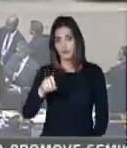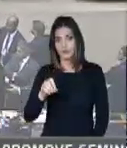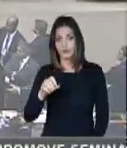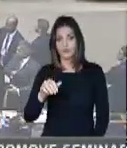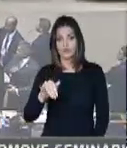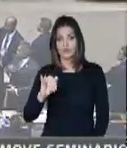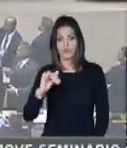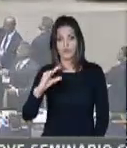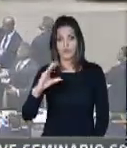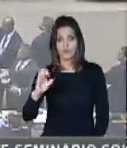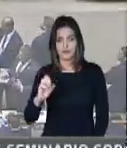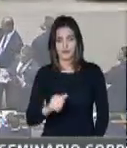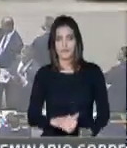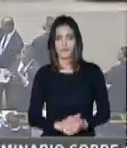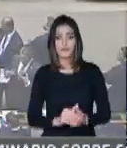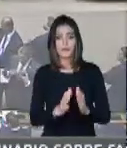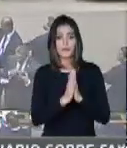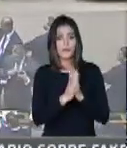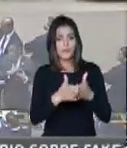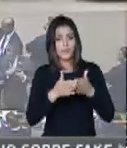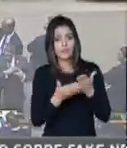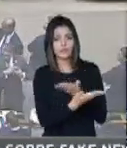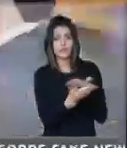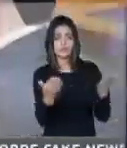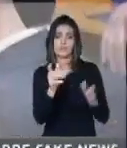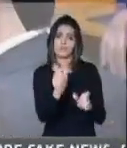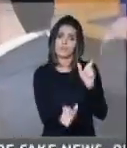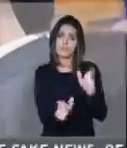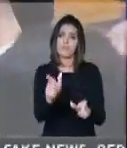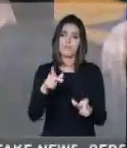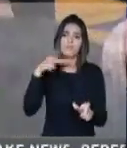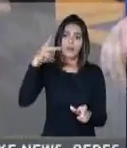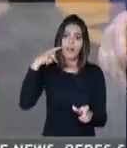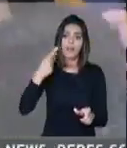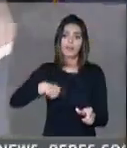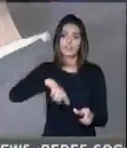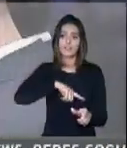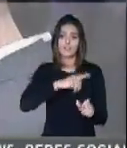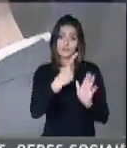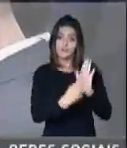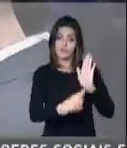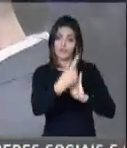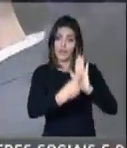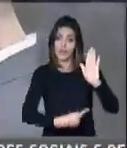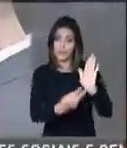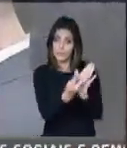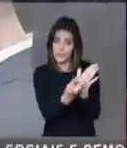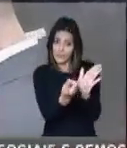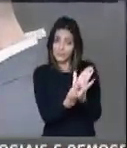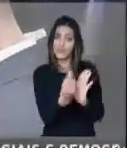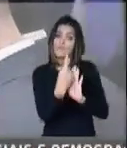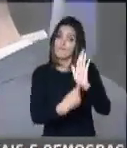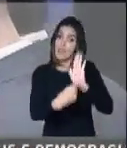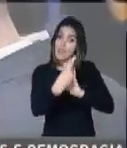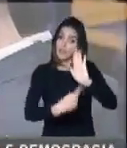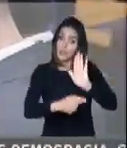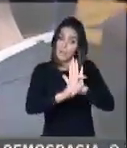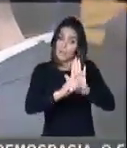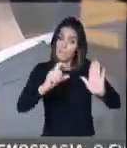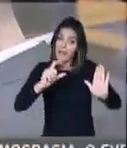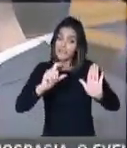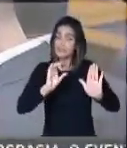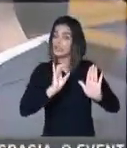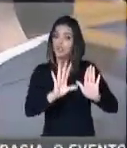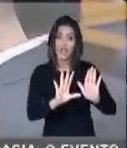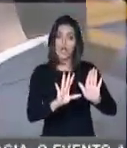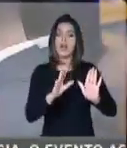Presidente, eu peço aqui a todos os parlamentares, apelo aos parlamentares para que nós possamos manter esse veto parcial, justamente porque